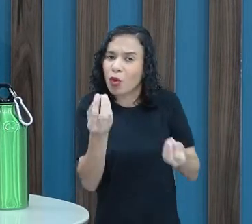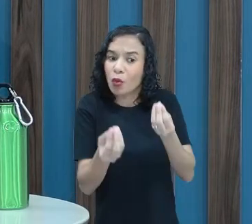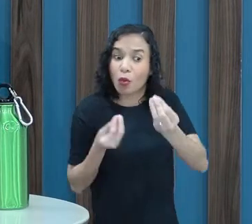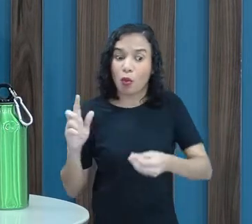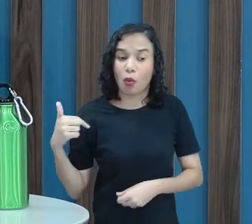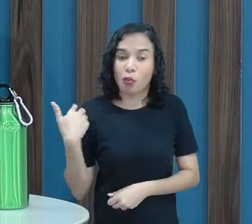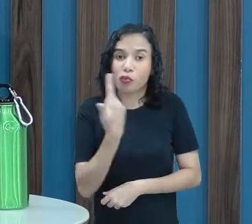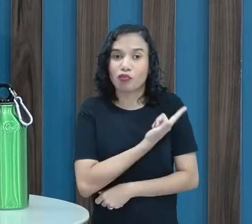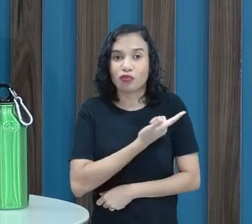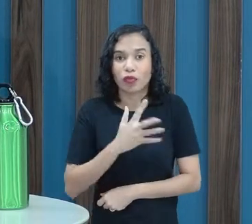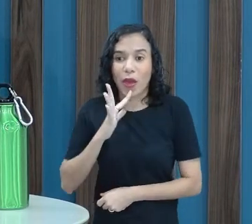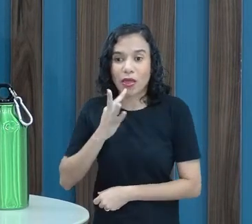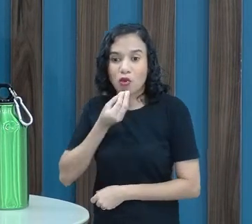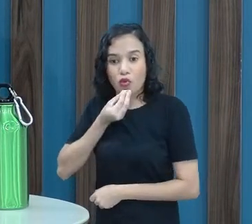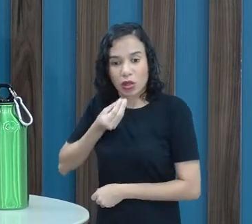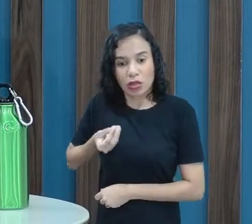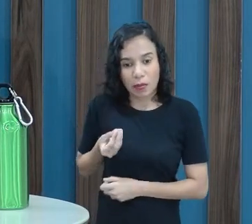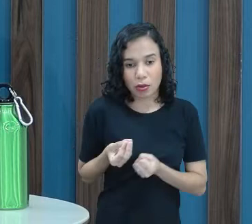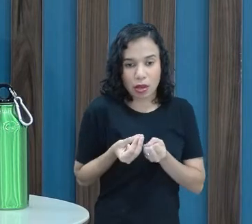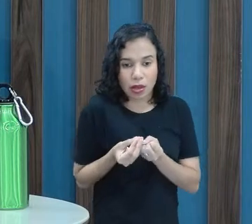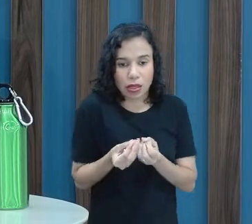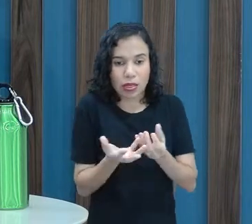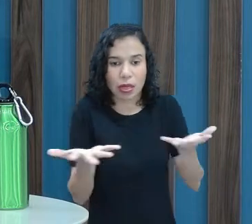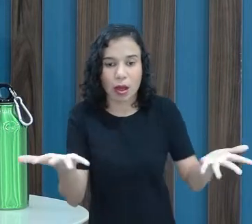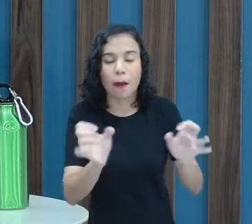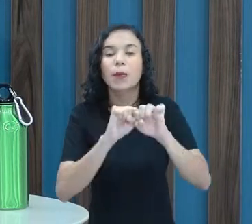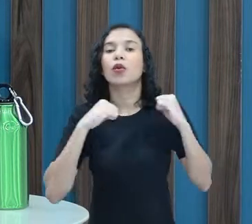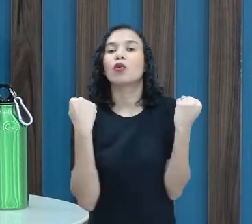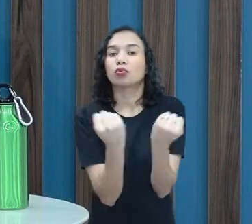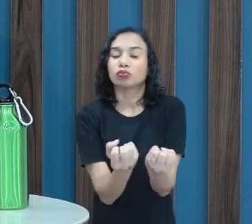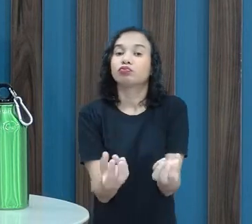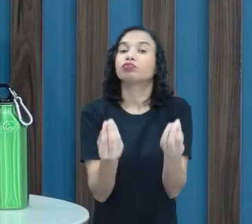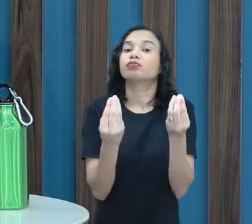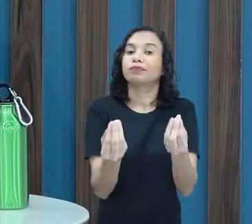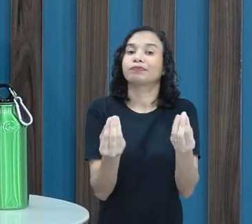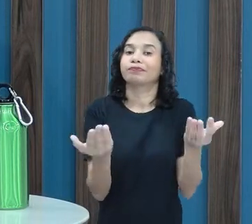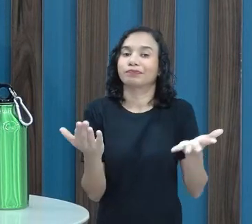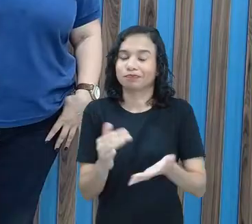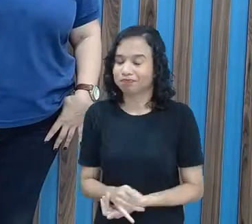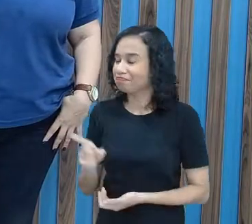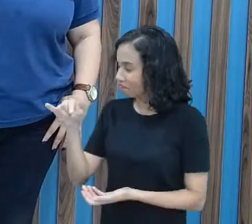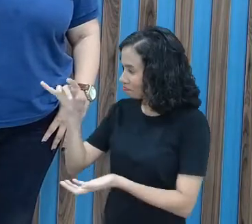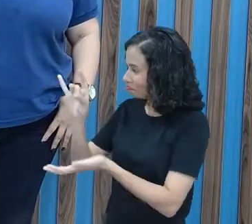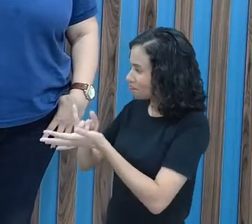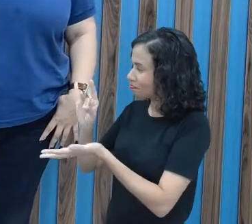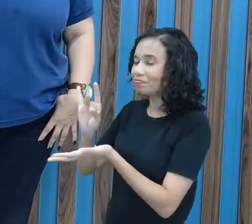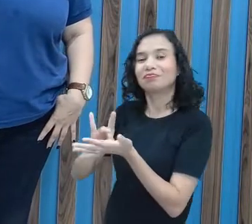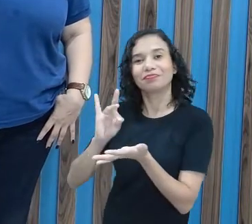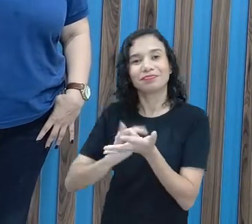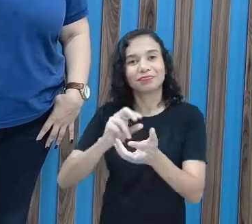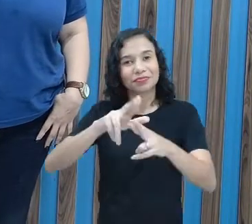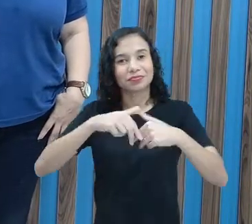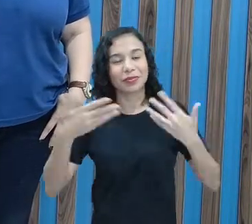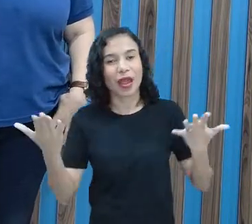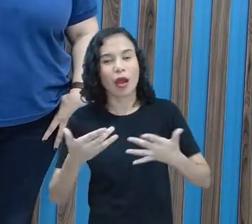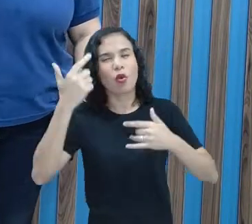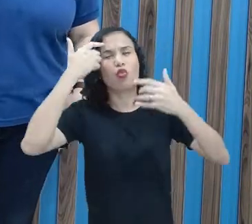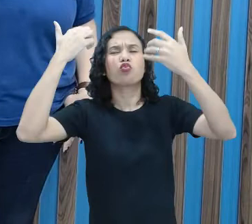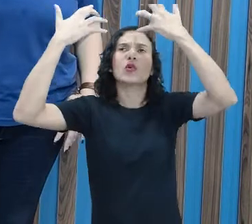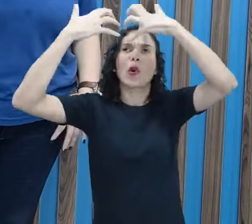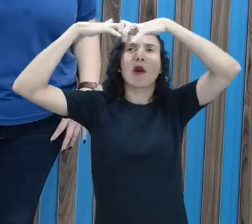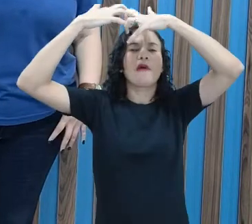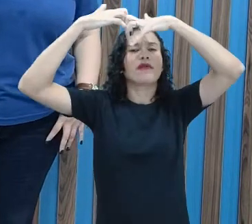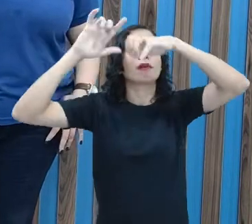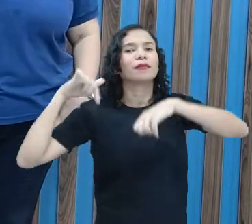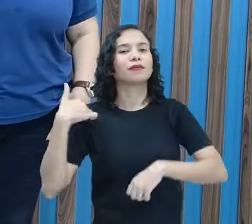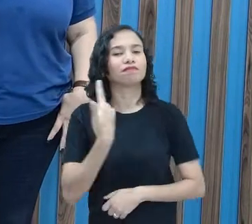gente devolve para a sociedade? Qual é o retorno para a sociedade, né, professor? Exato. É isso aí, gente. Então, fica aí essa reflexão para